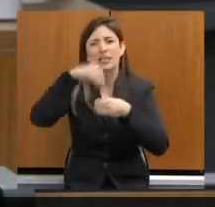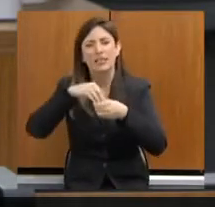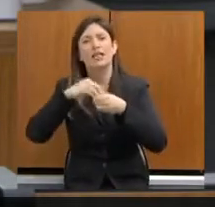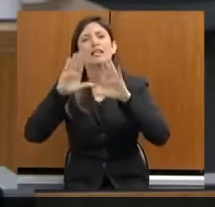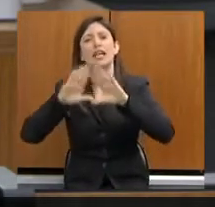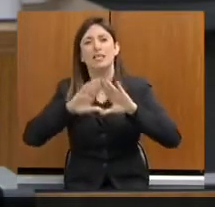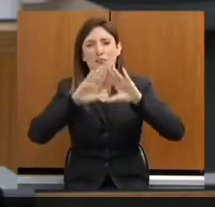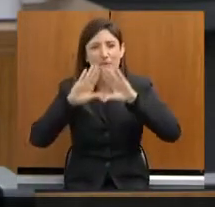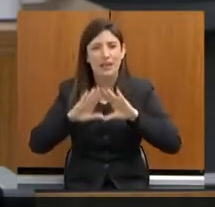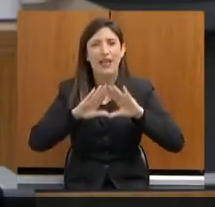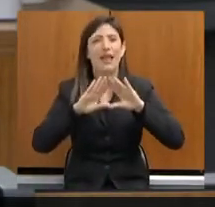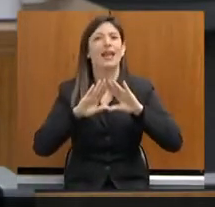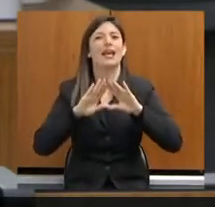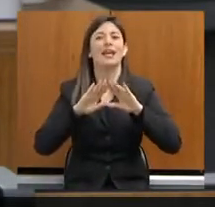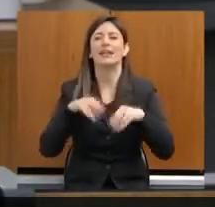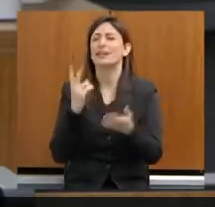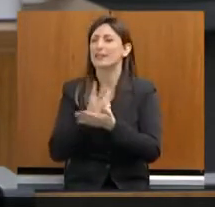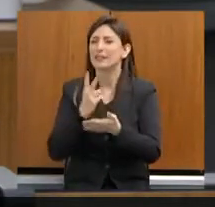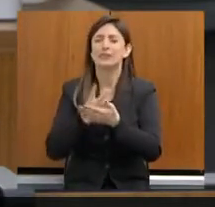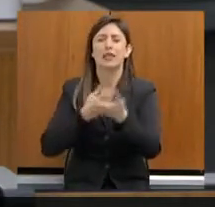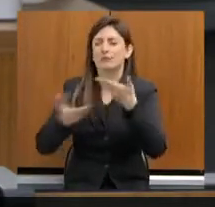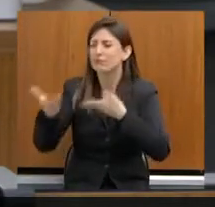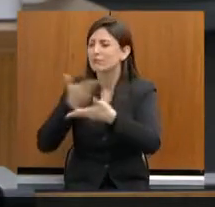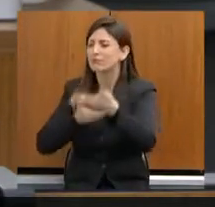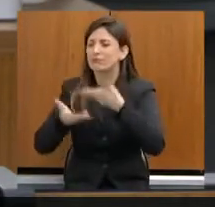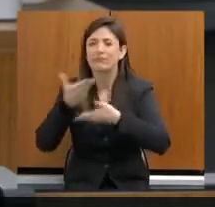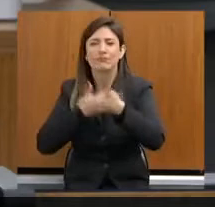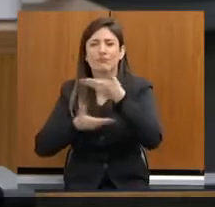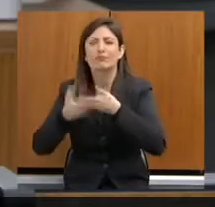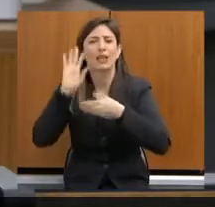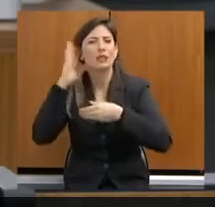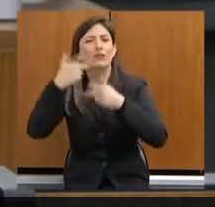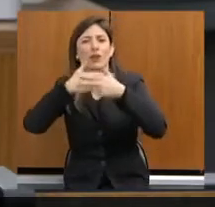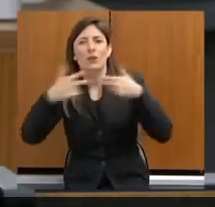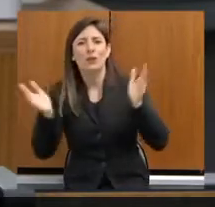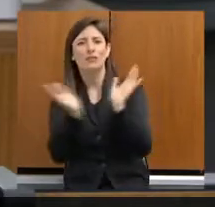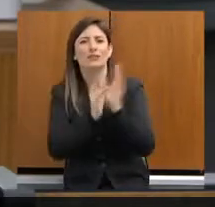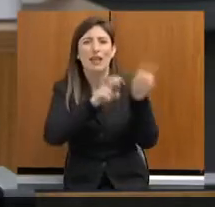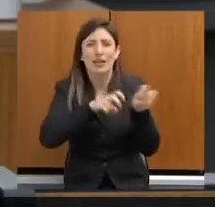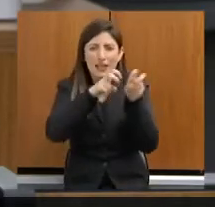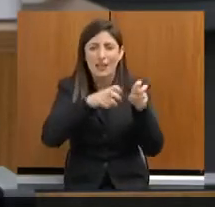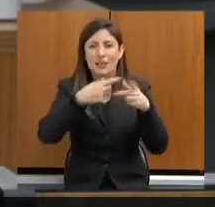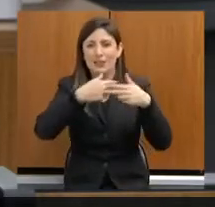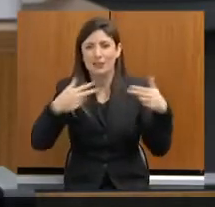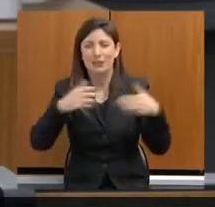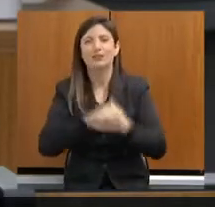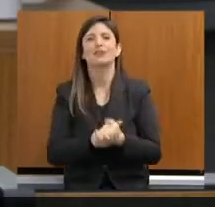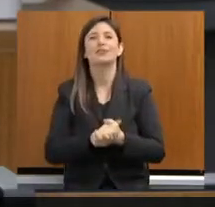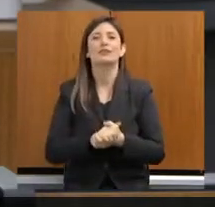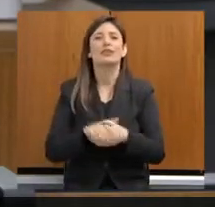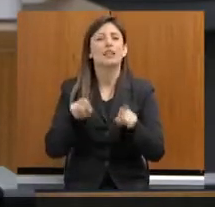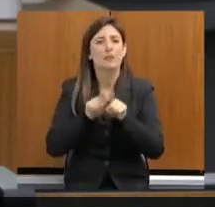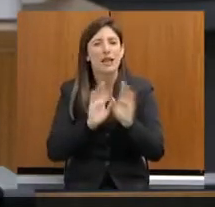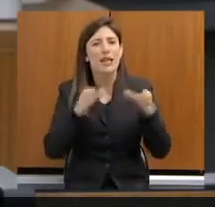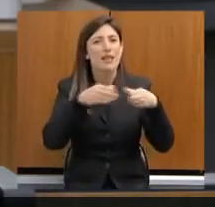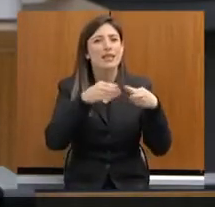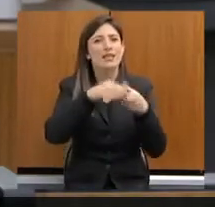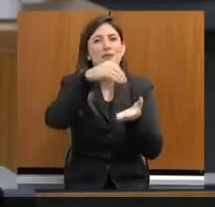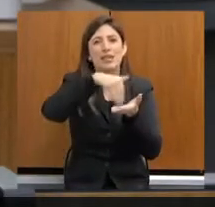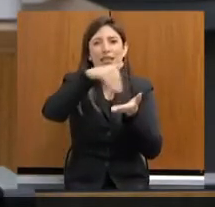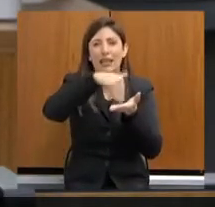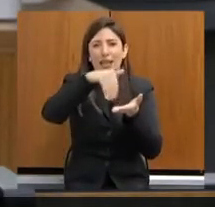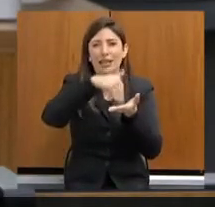cuidando no junto conosco o negócio deputada Ana Maria José Ricardo da equipe da secretaria